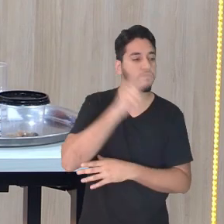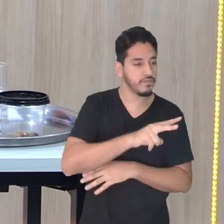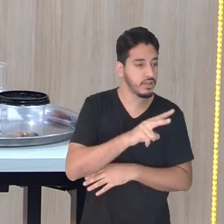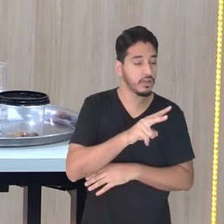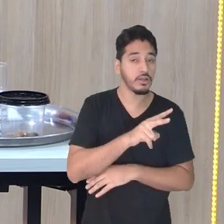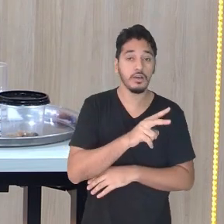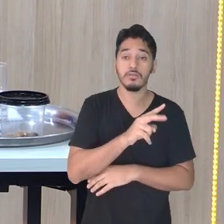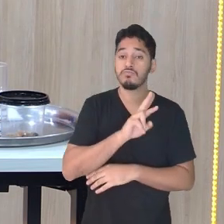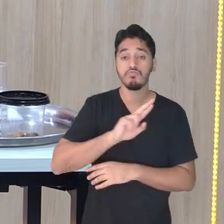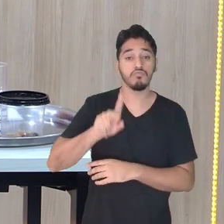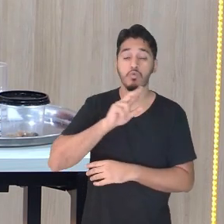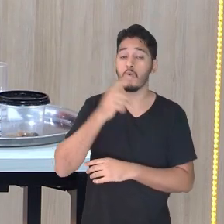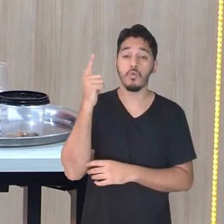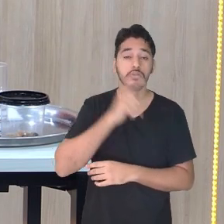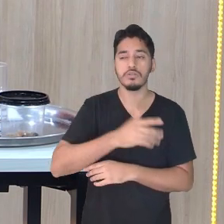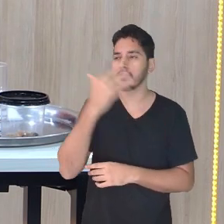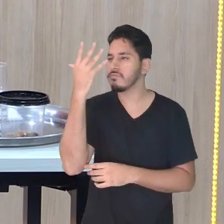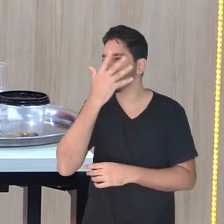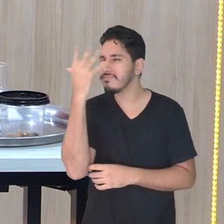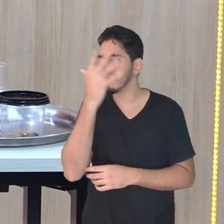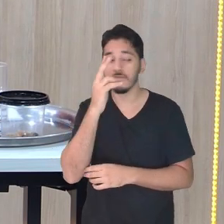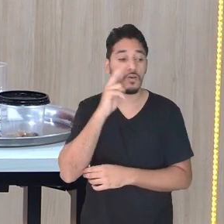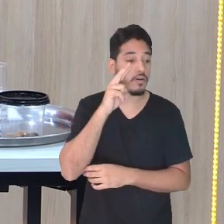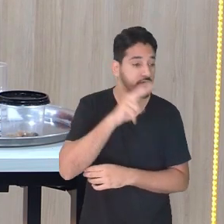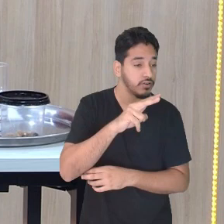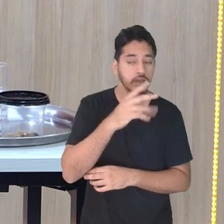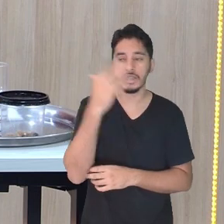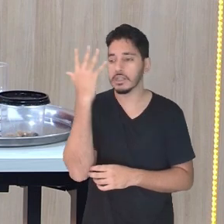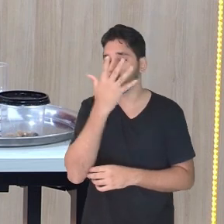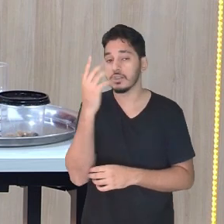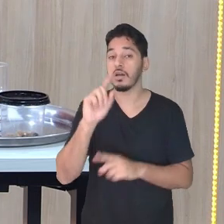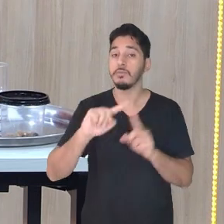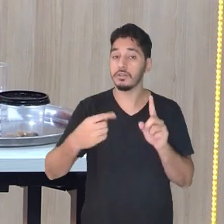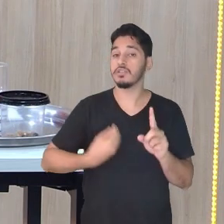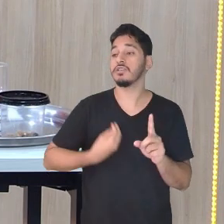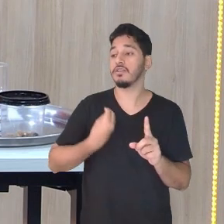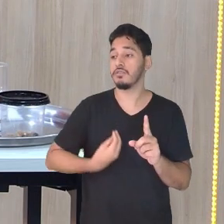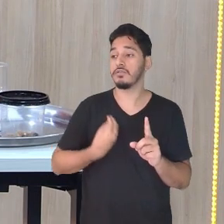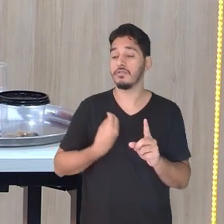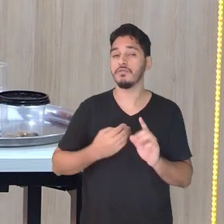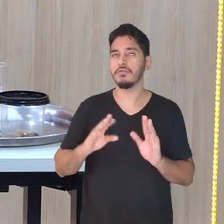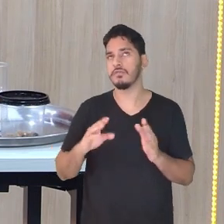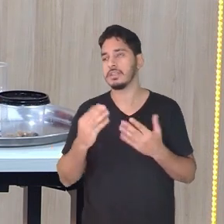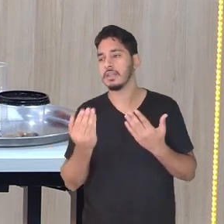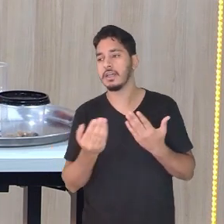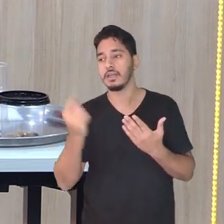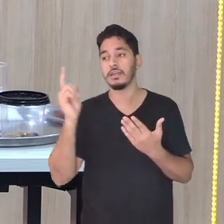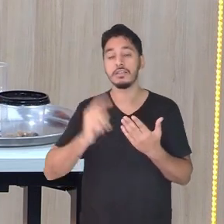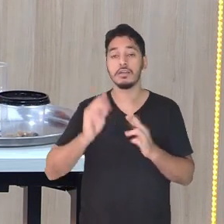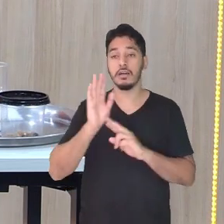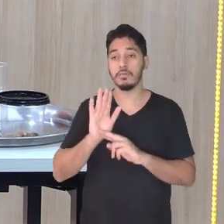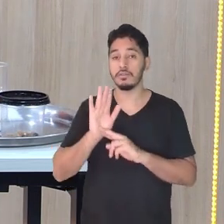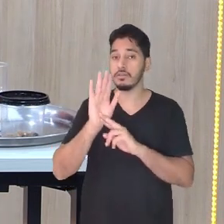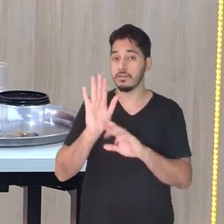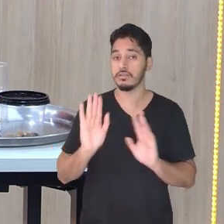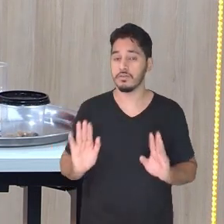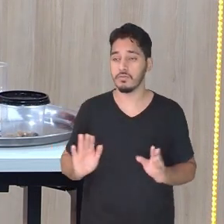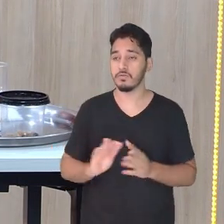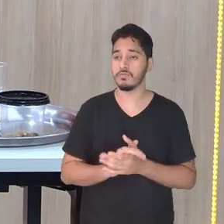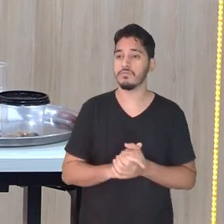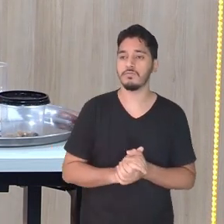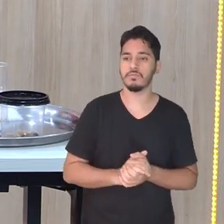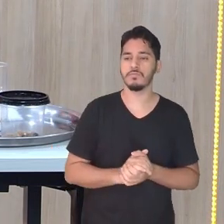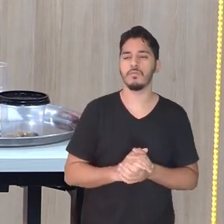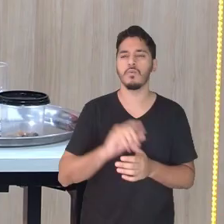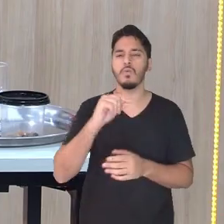fases, e os que a gente não consegue ver, mas estão presentes nessa, vamos dizer assim, nessa representação. O que é que